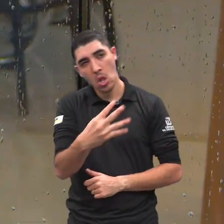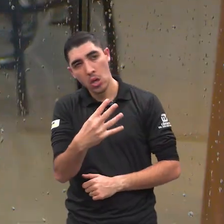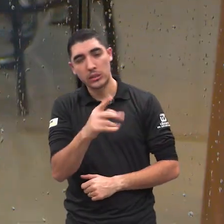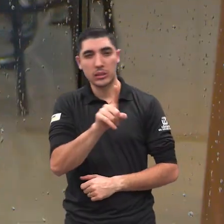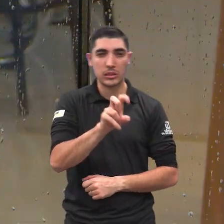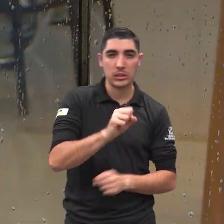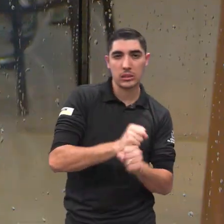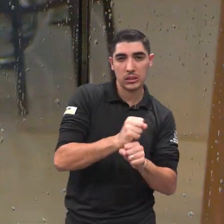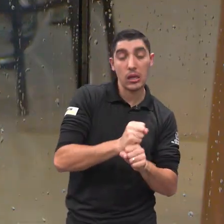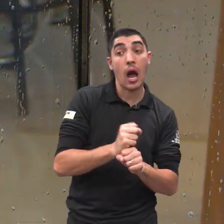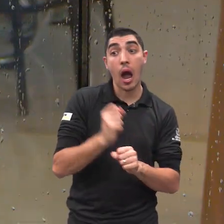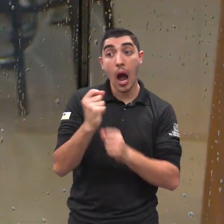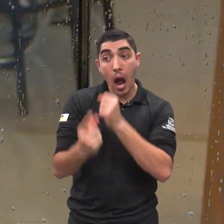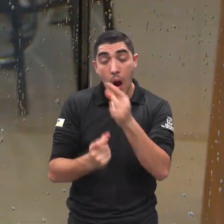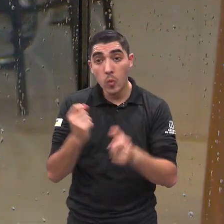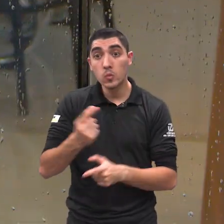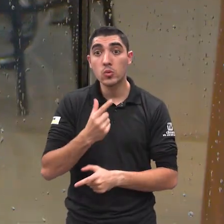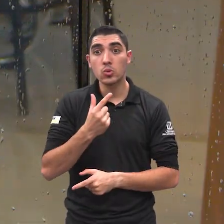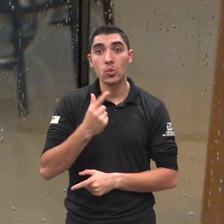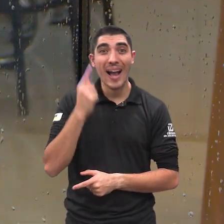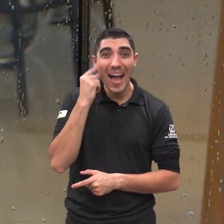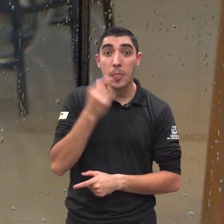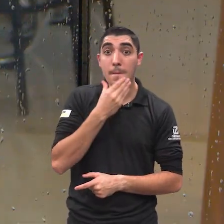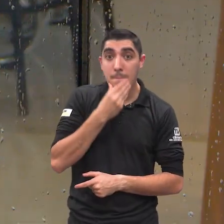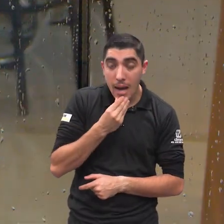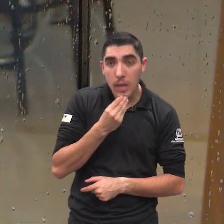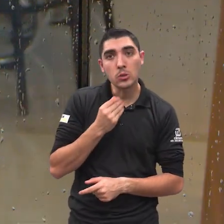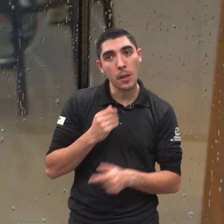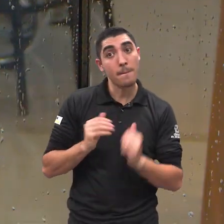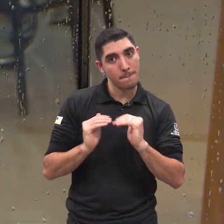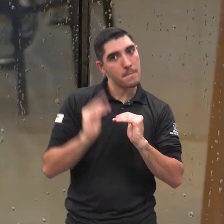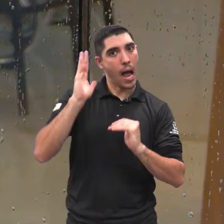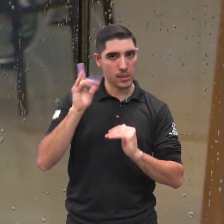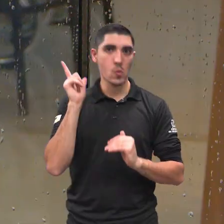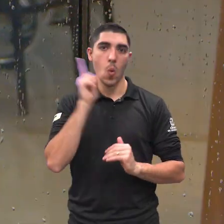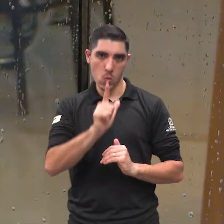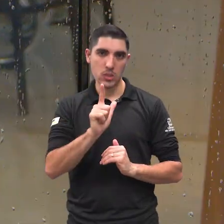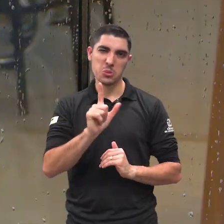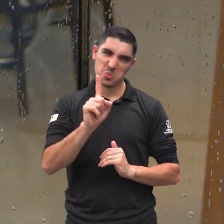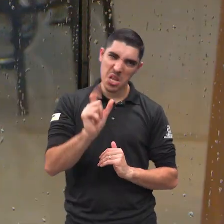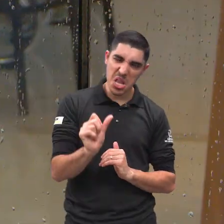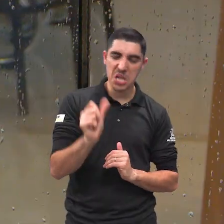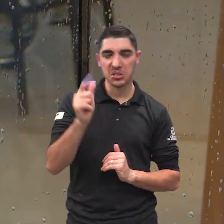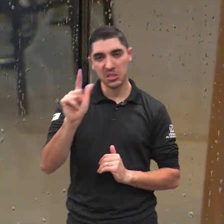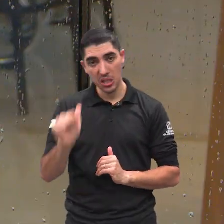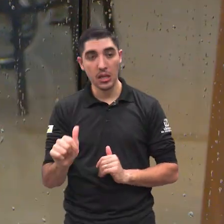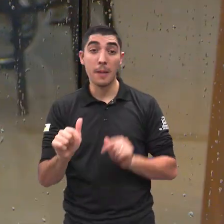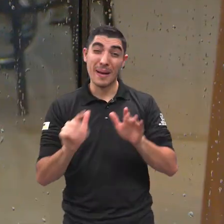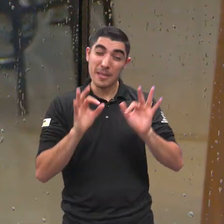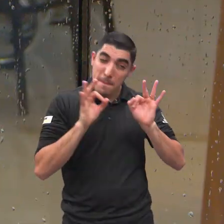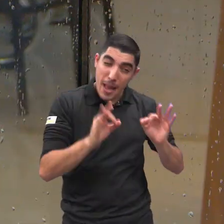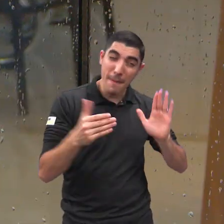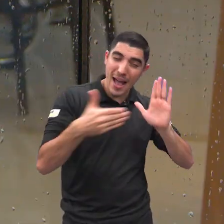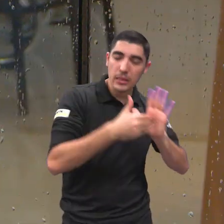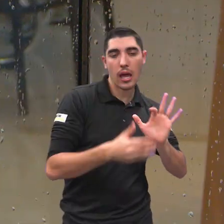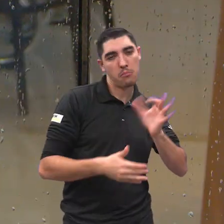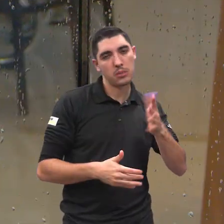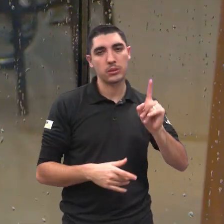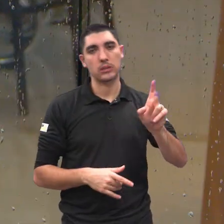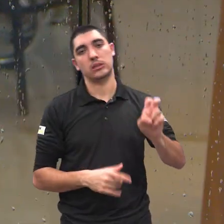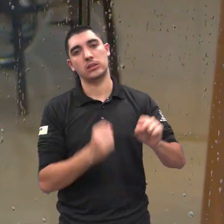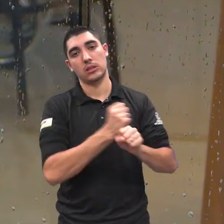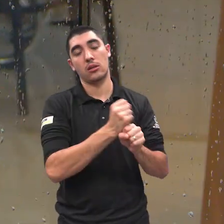anos. Já tem relatos de alguns machos que chegaram a mais tempo do que isso, mas essa é mais ou menos uma média. E nas raças grandes e gigantes, assim, de